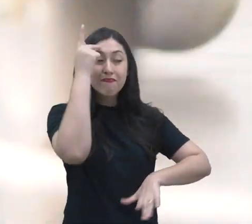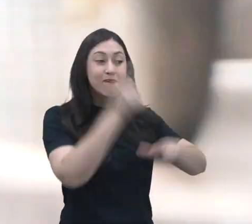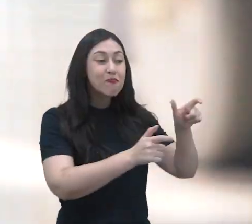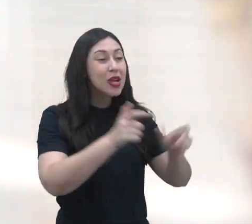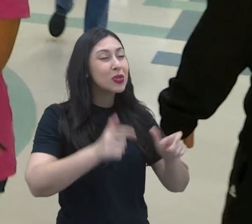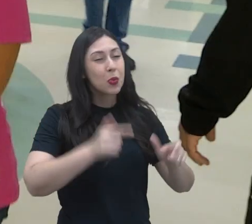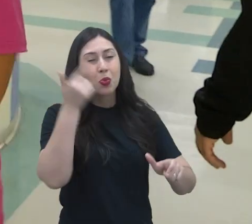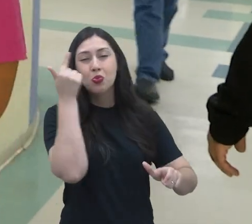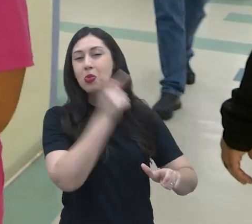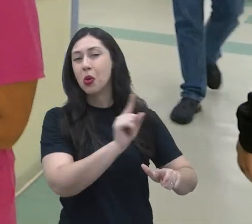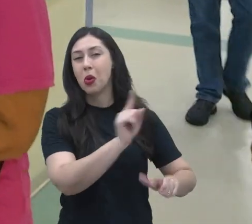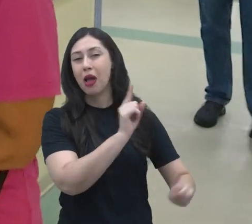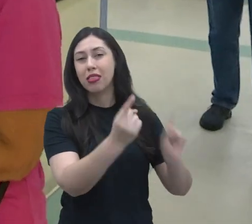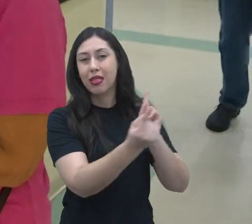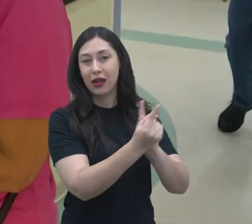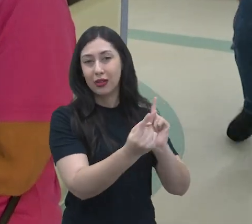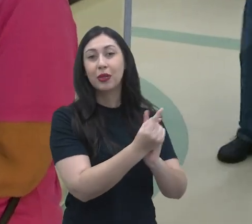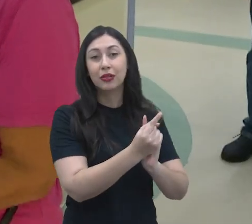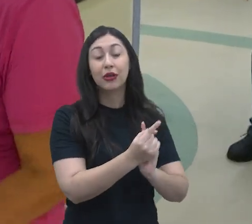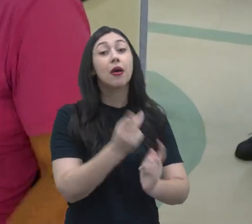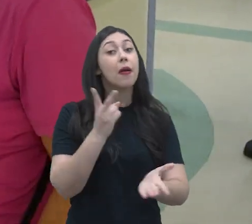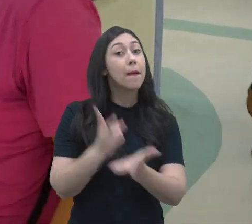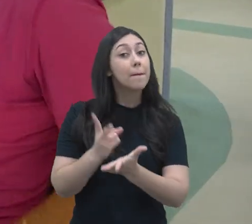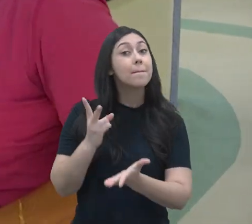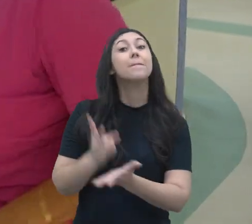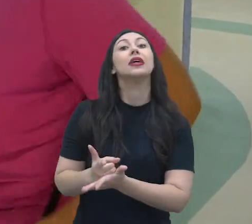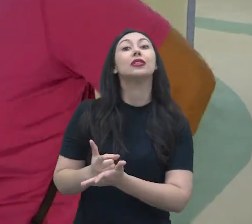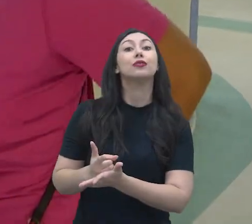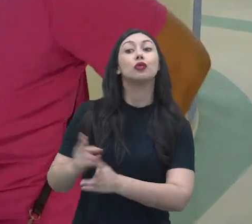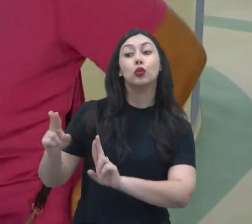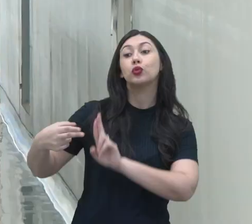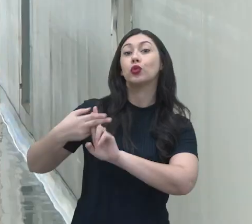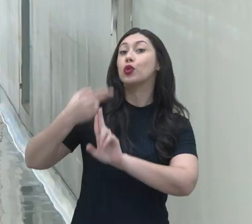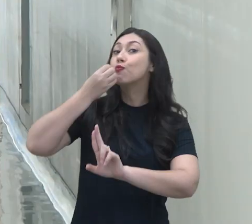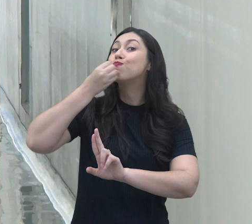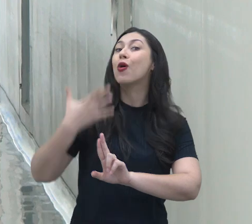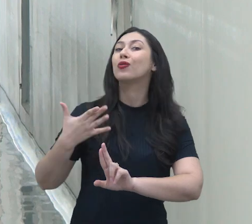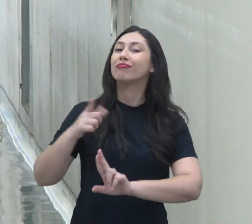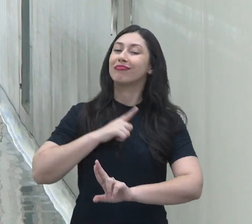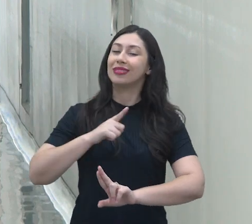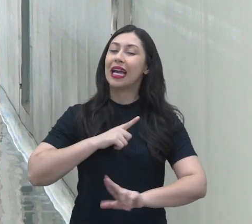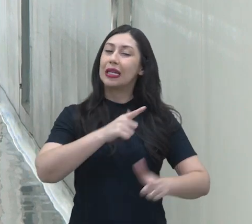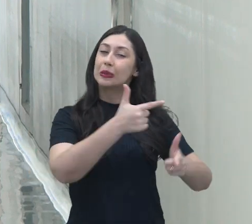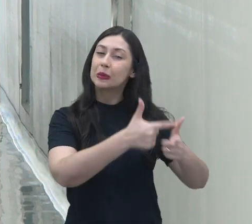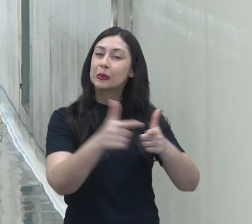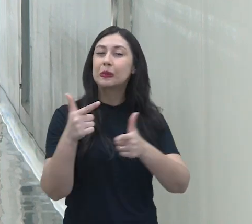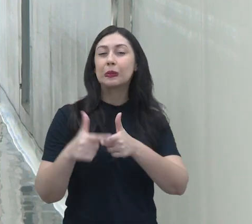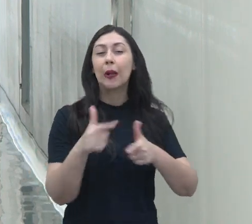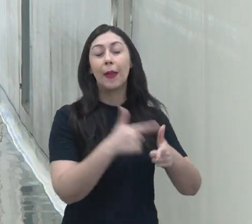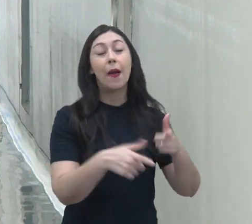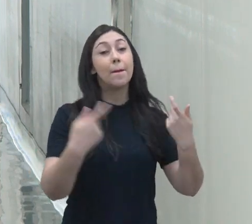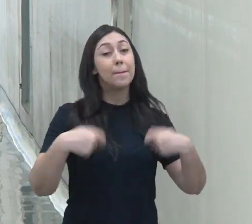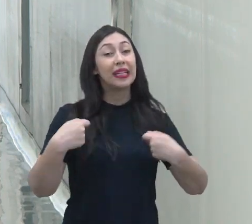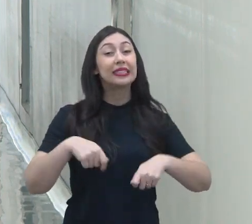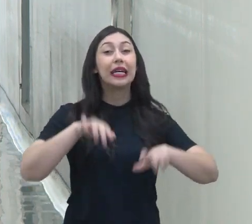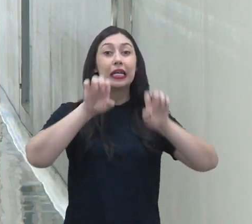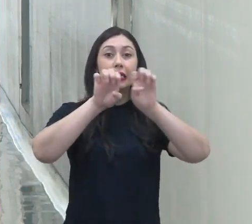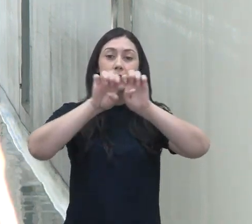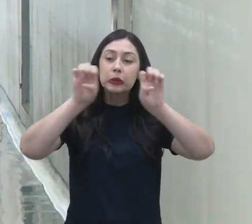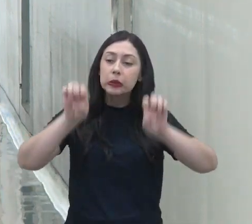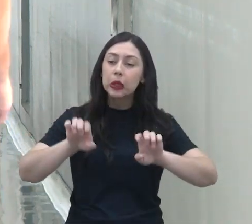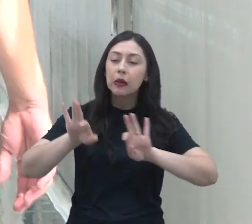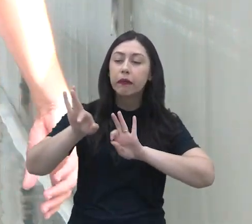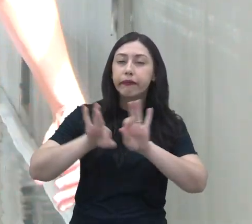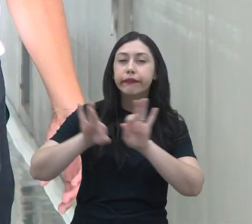como deveria. O atendimento eficaz ainda enfrenta inúmeros desafios, e um deles é estruturar o sistema em um país com